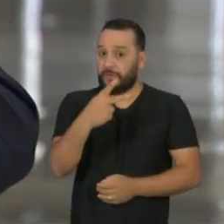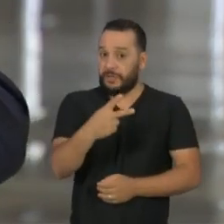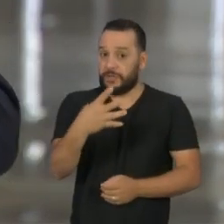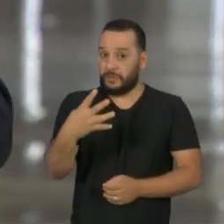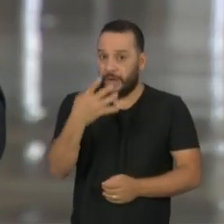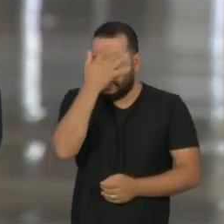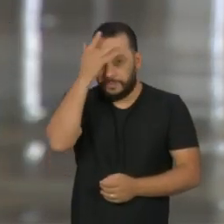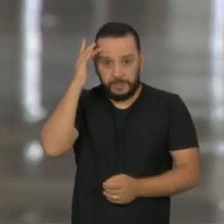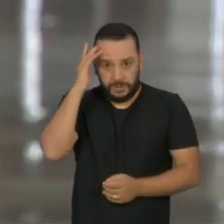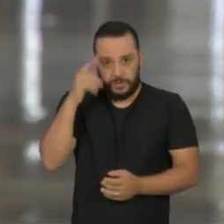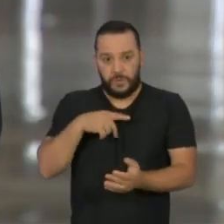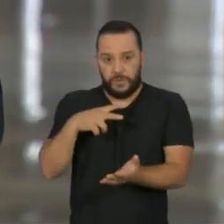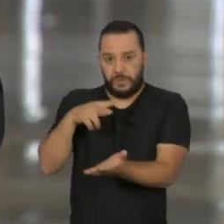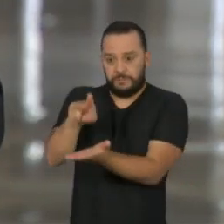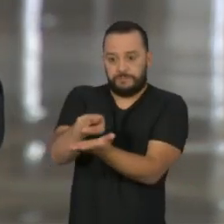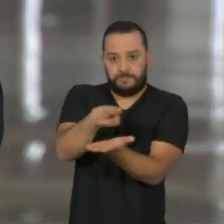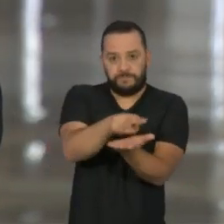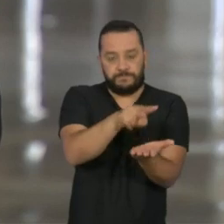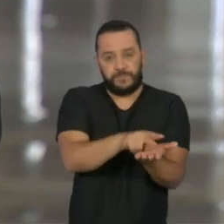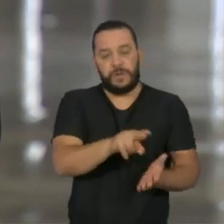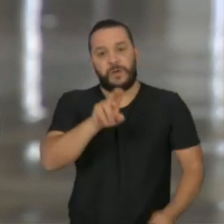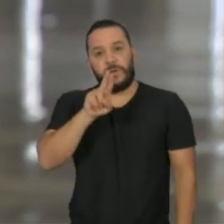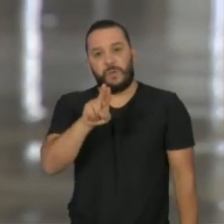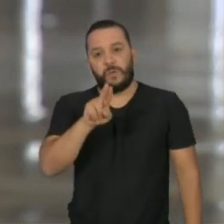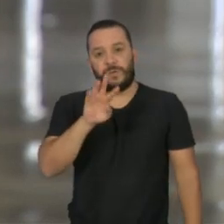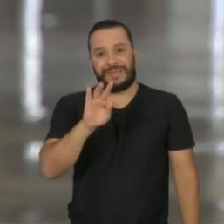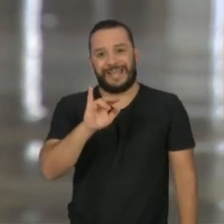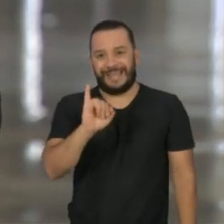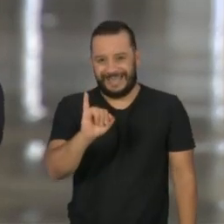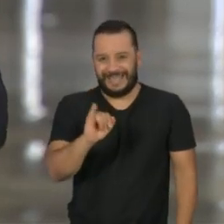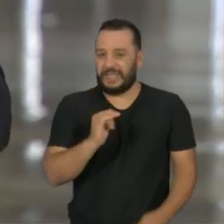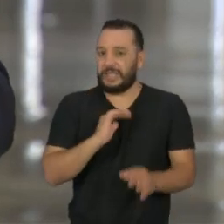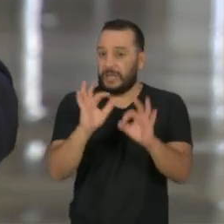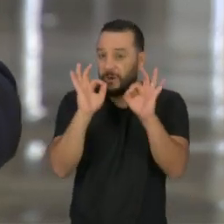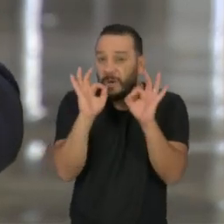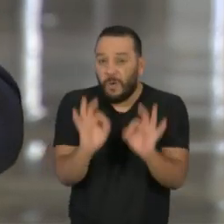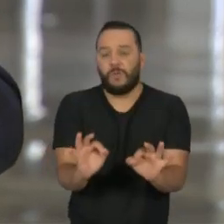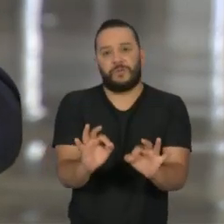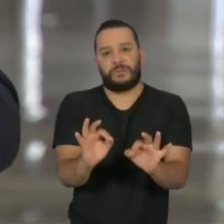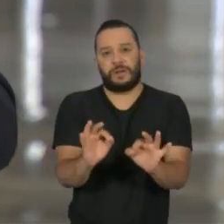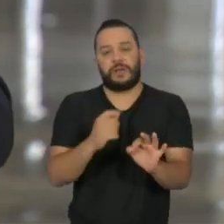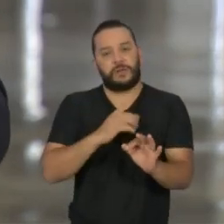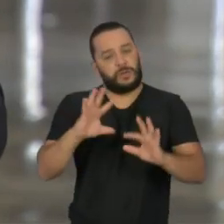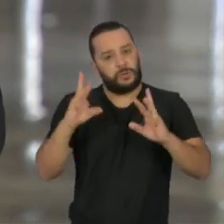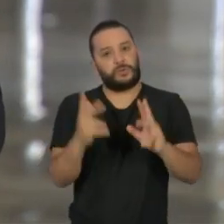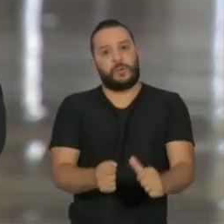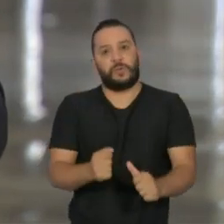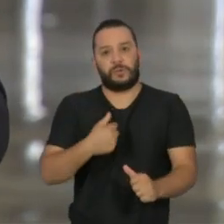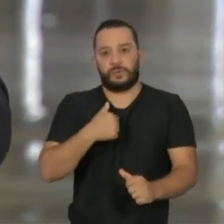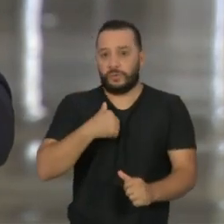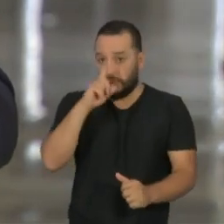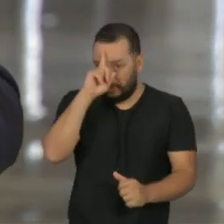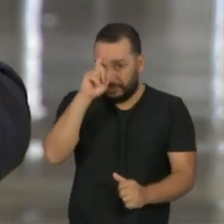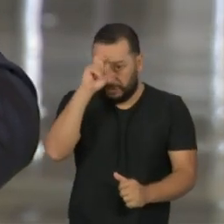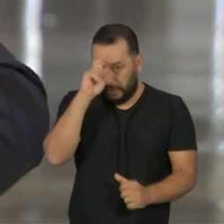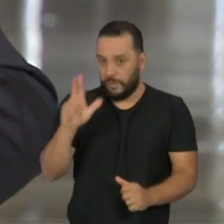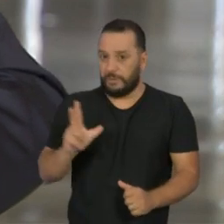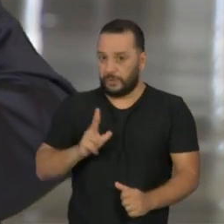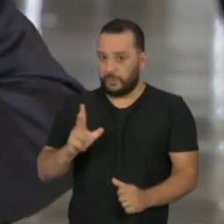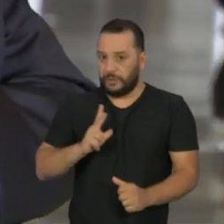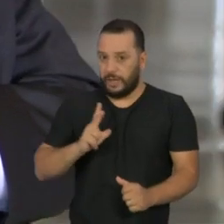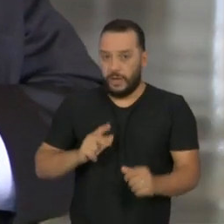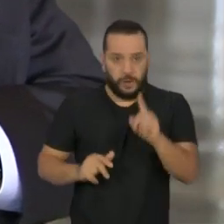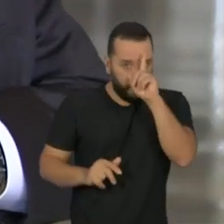pacientes em UTI confirmados, e todos em hospitais privados, nenhum em hospitais